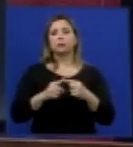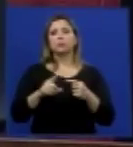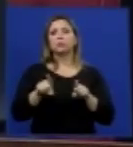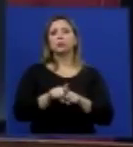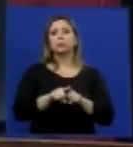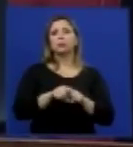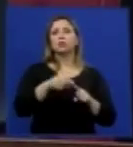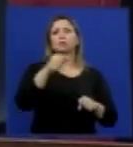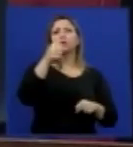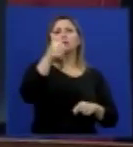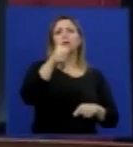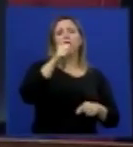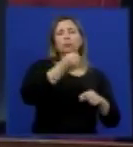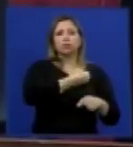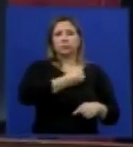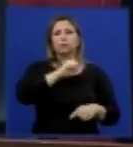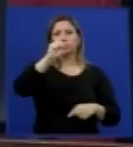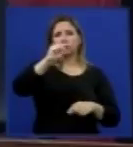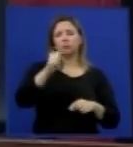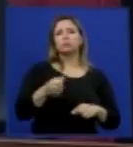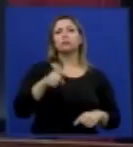DSEX número 8, de